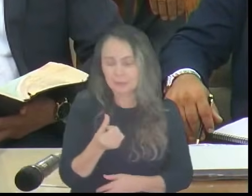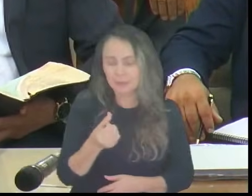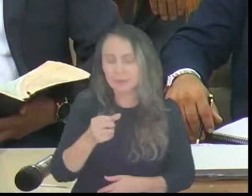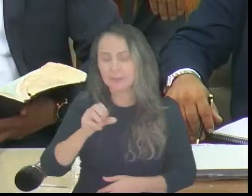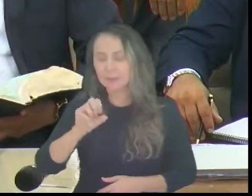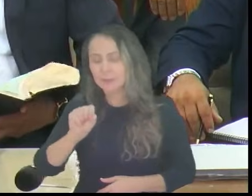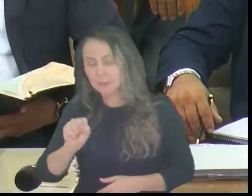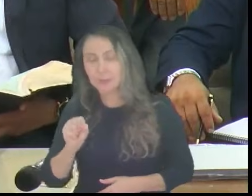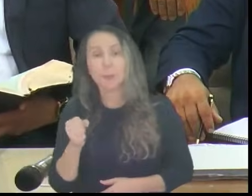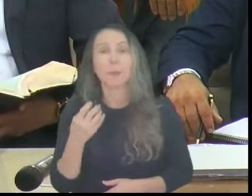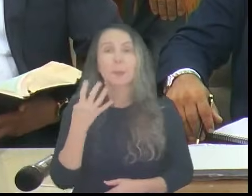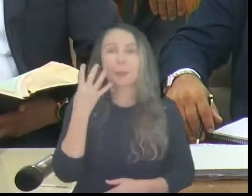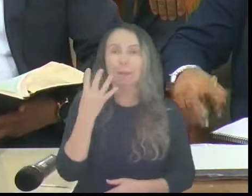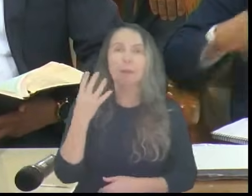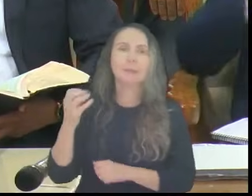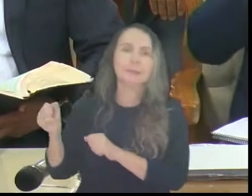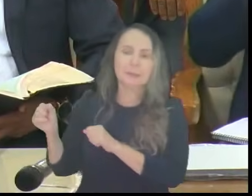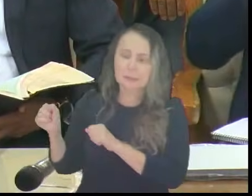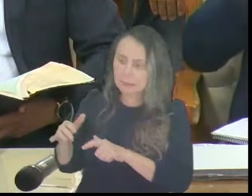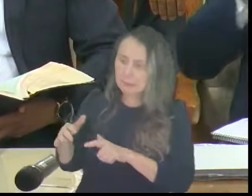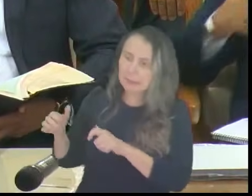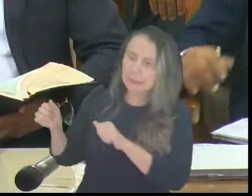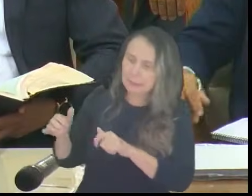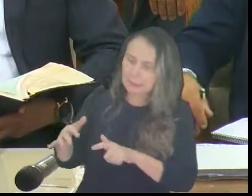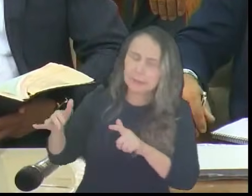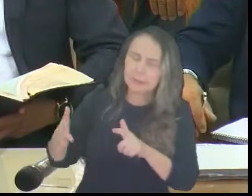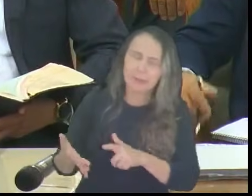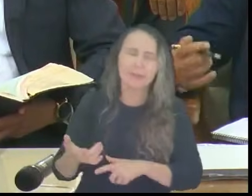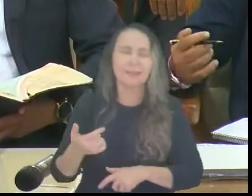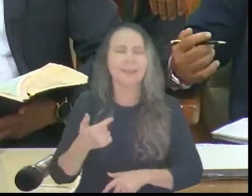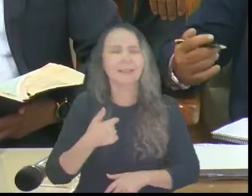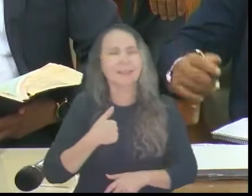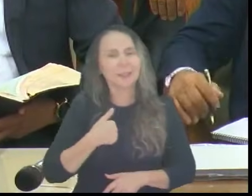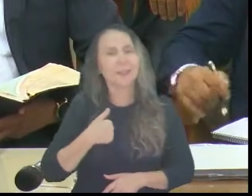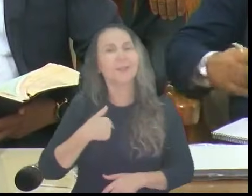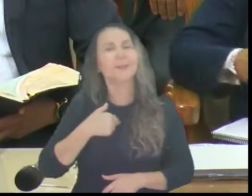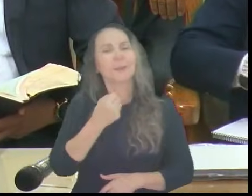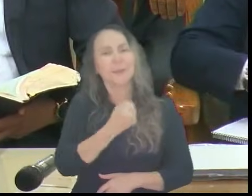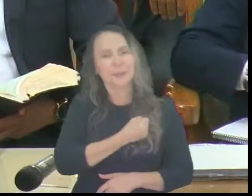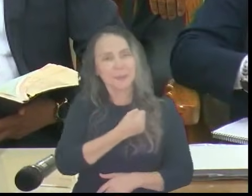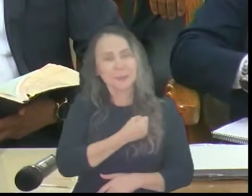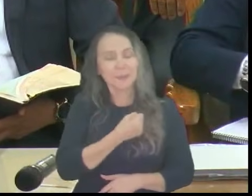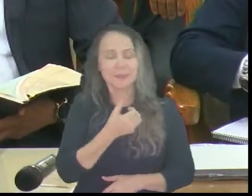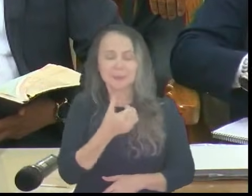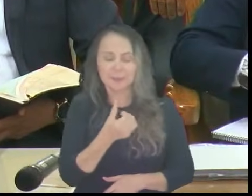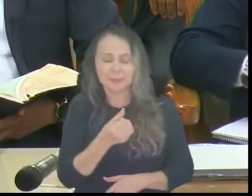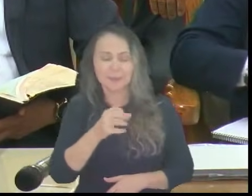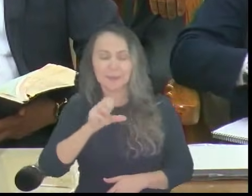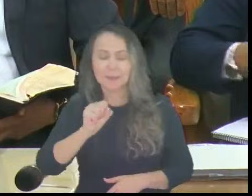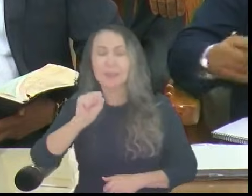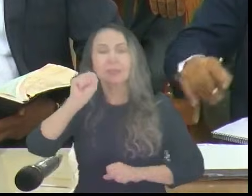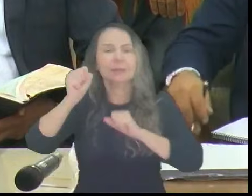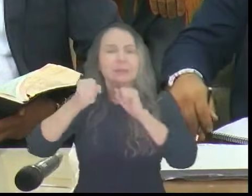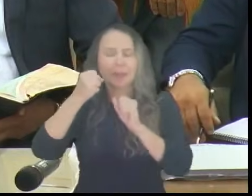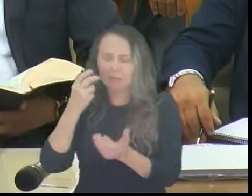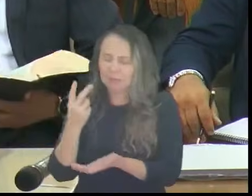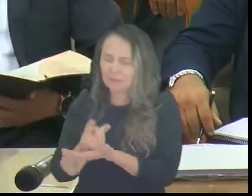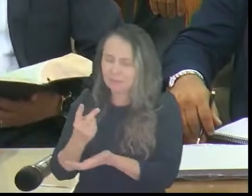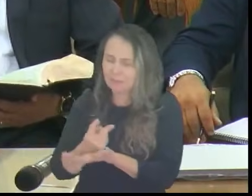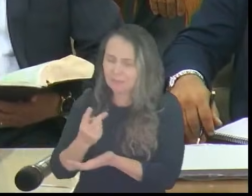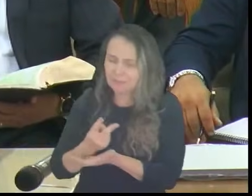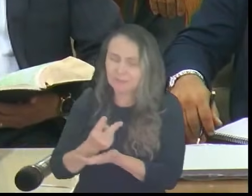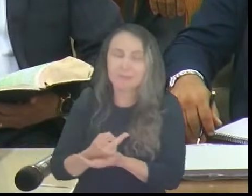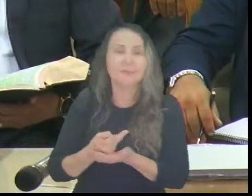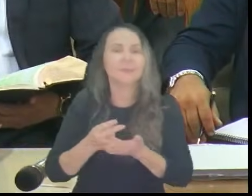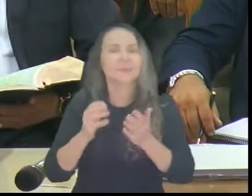que toda vez que eu vou orar, Deus me leva a de joelhos, abrir a Bíblia no Salmo 68 e orar o